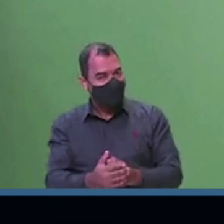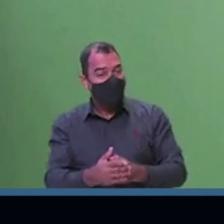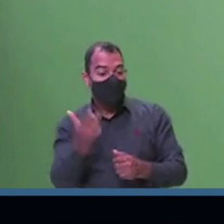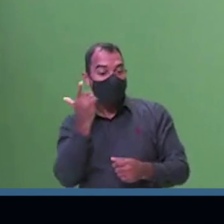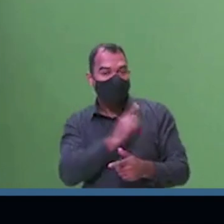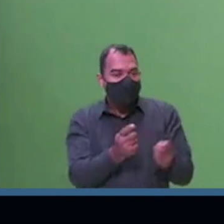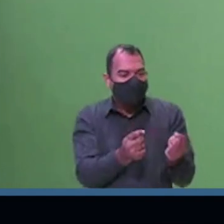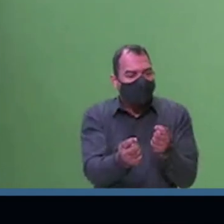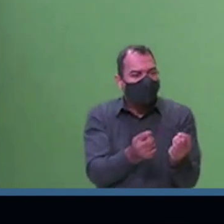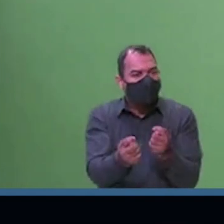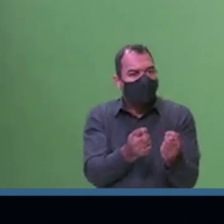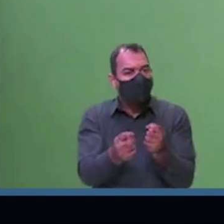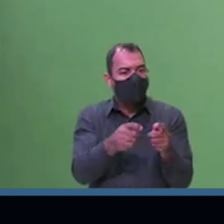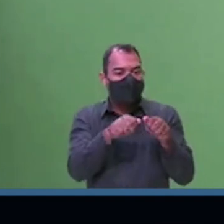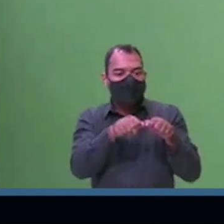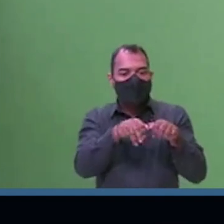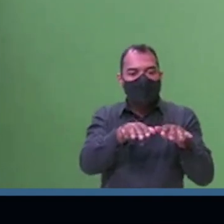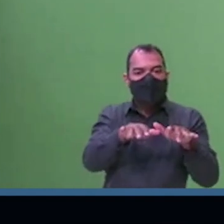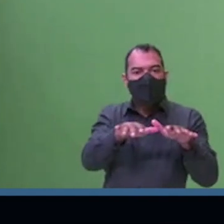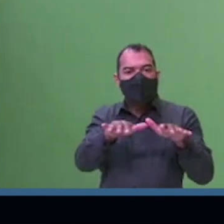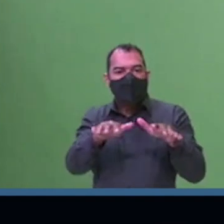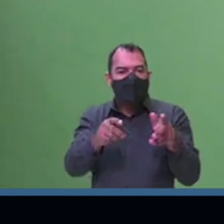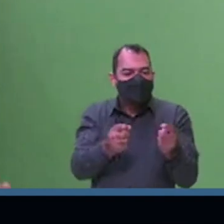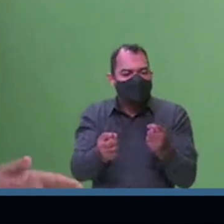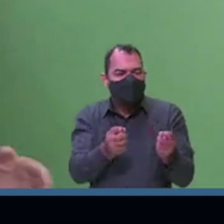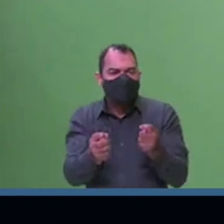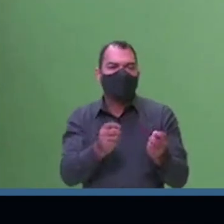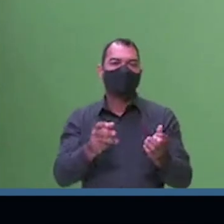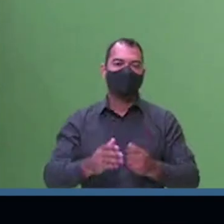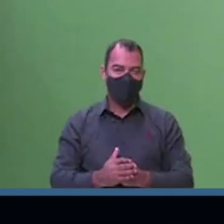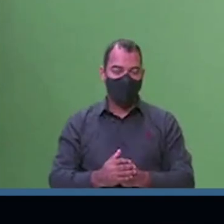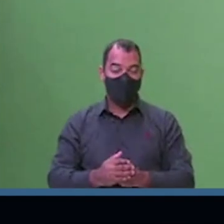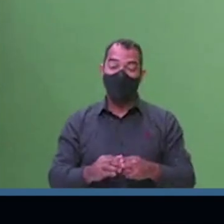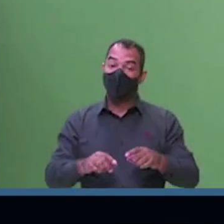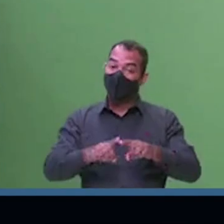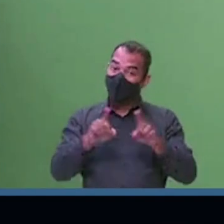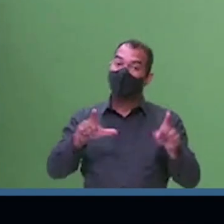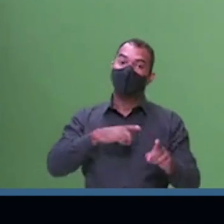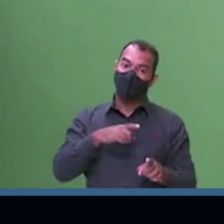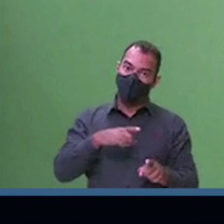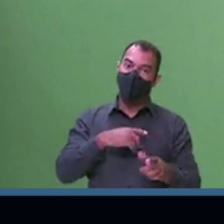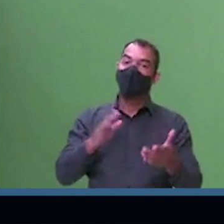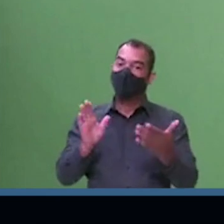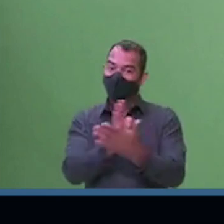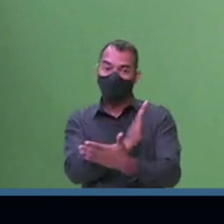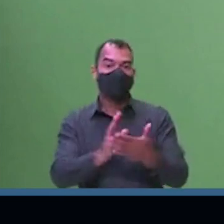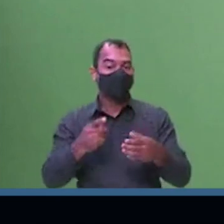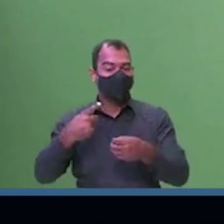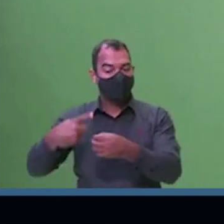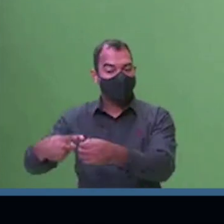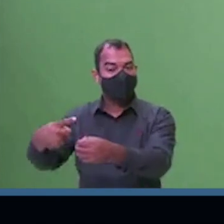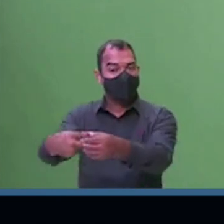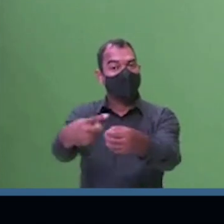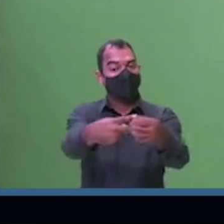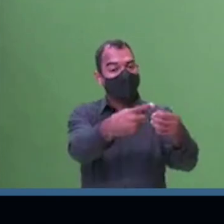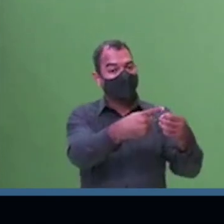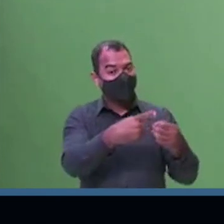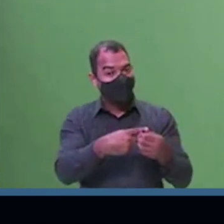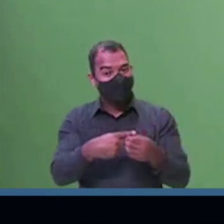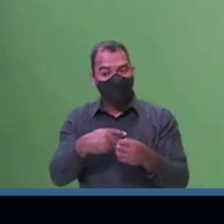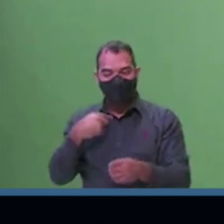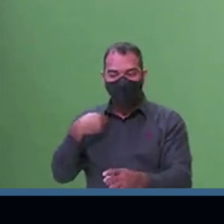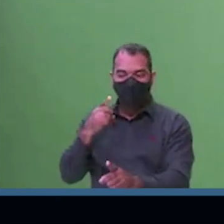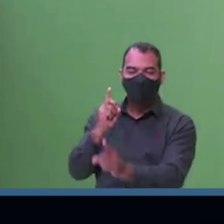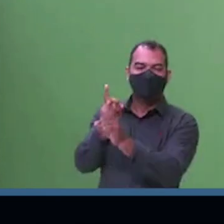eles cheguem a outras aldeias do Mato Grosso do Sul. Mas temos aí alguns municípios que estão ofertando números